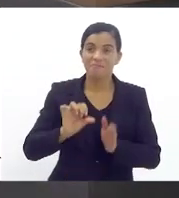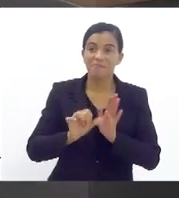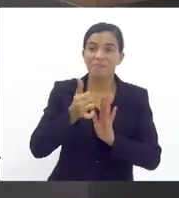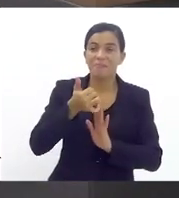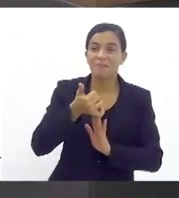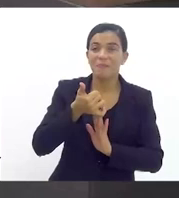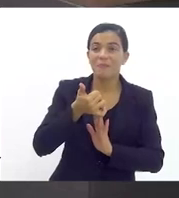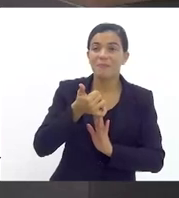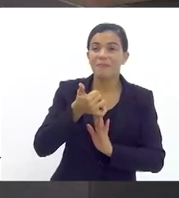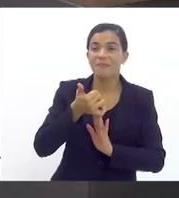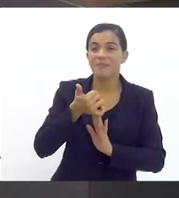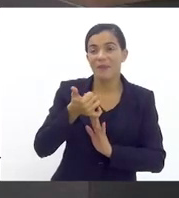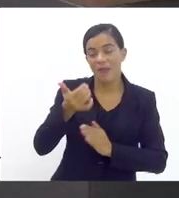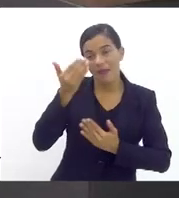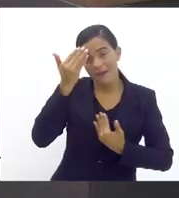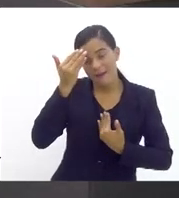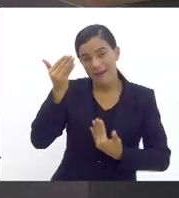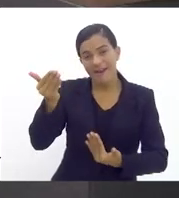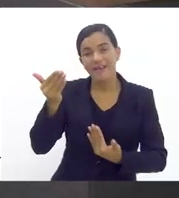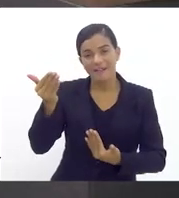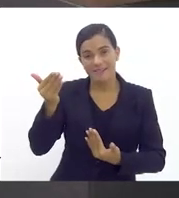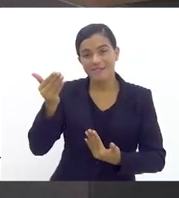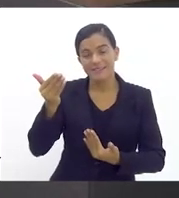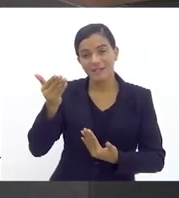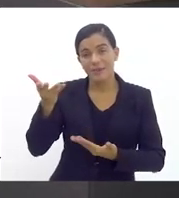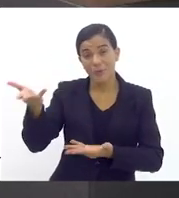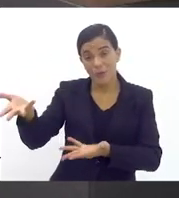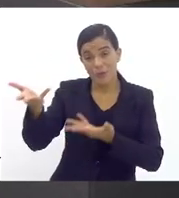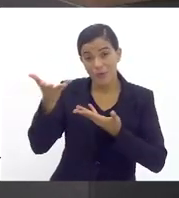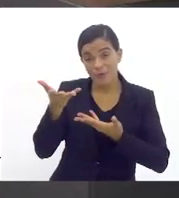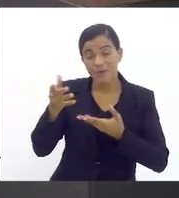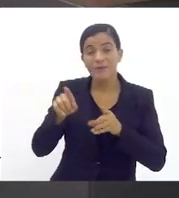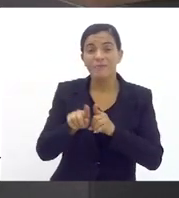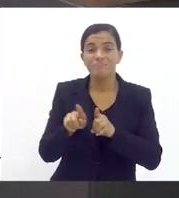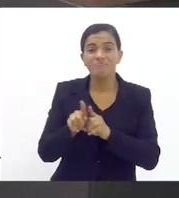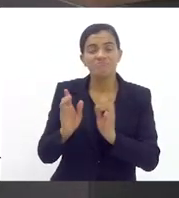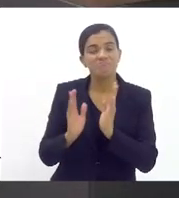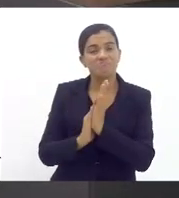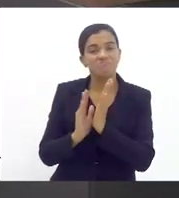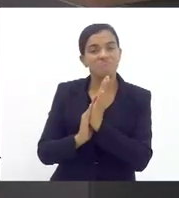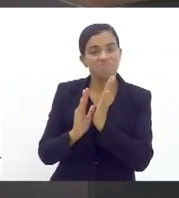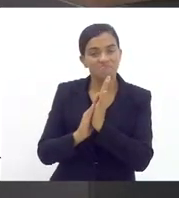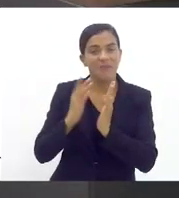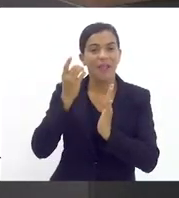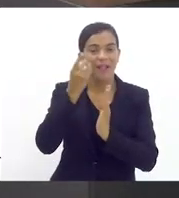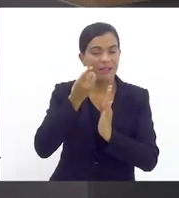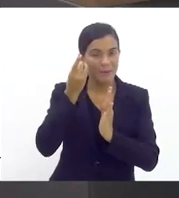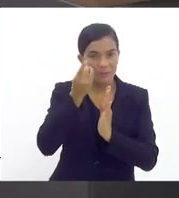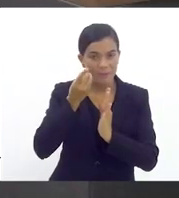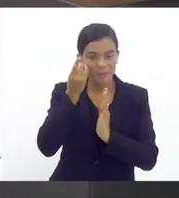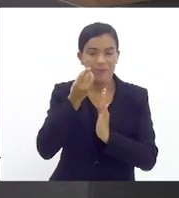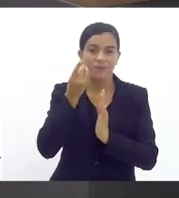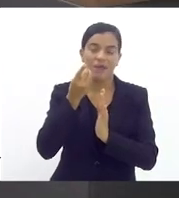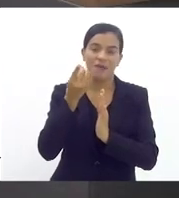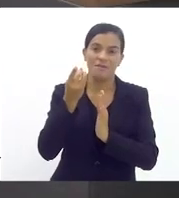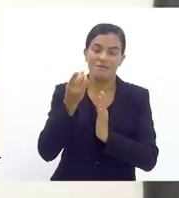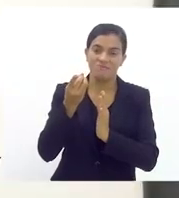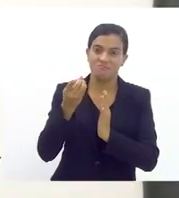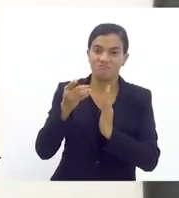quero agradecer ao convite e parabenizar a deputada por